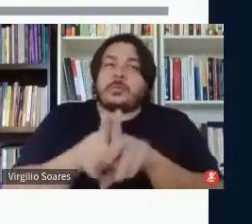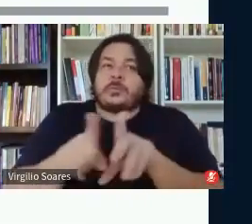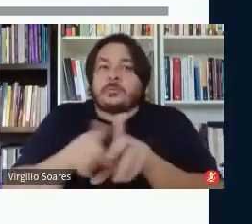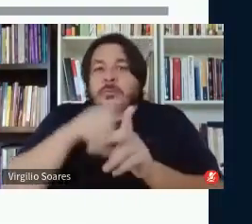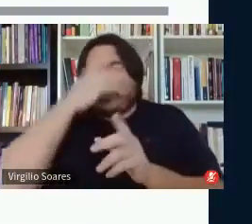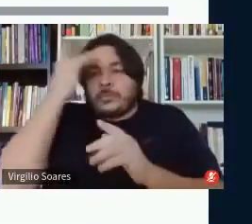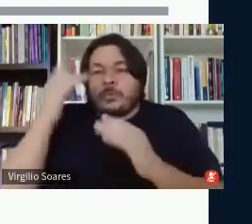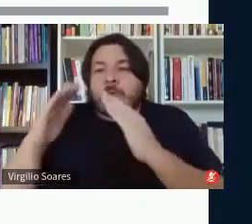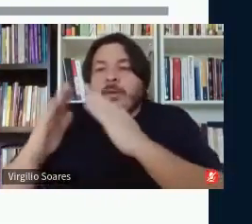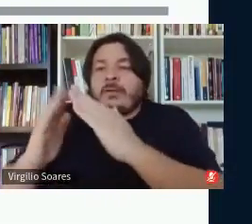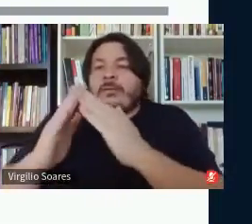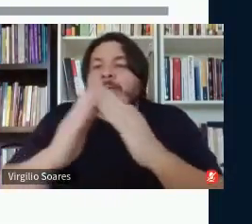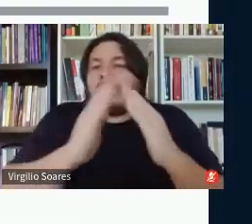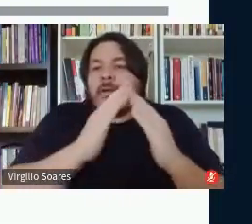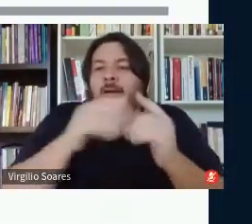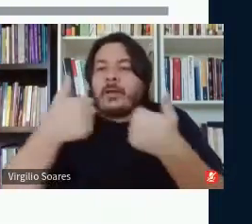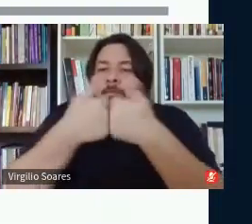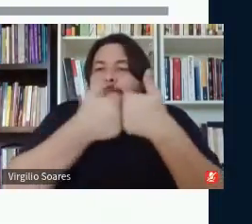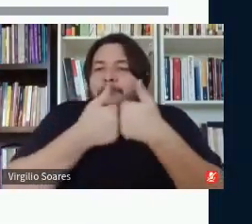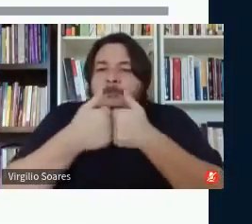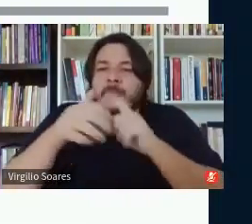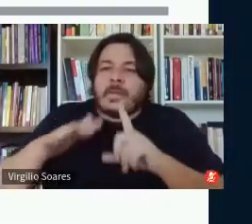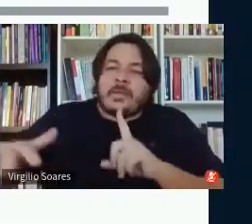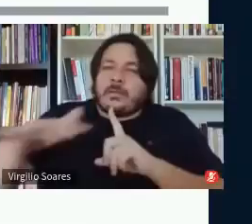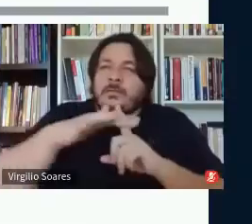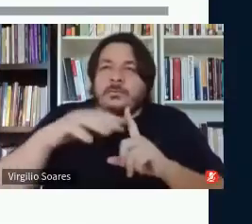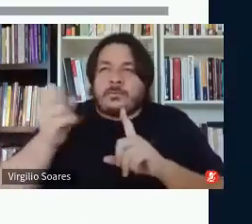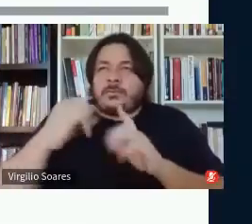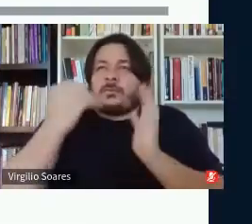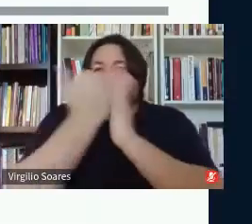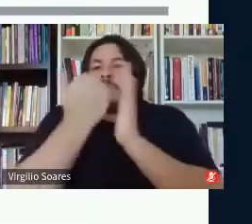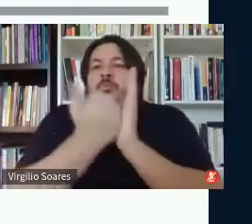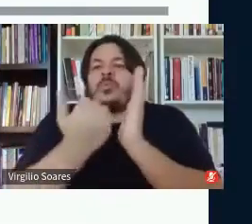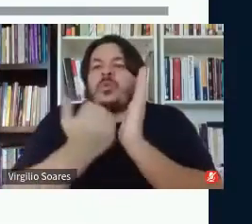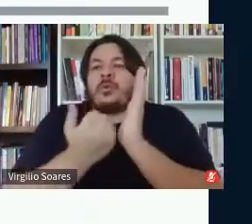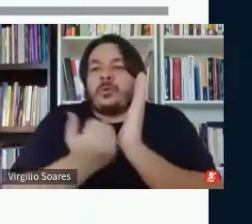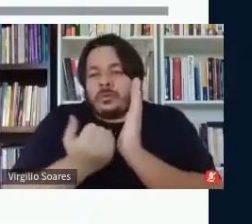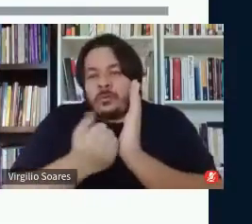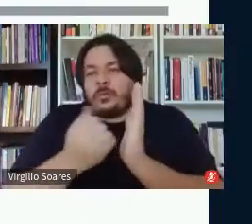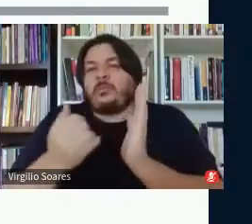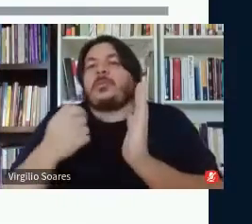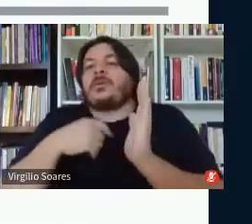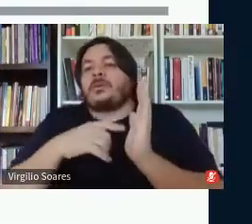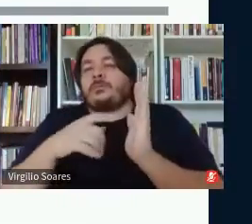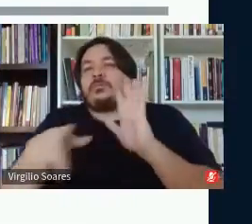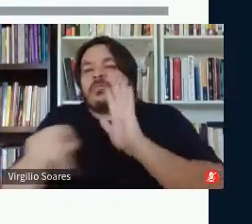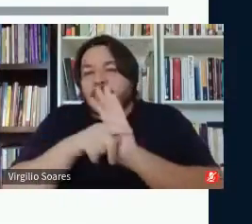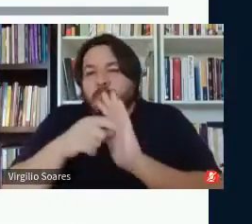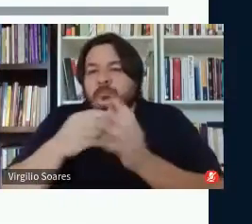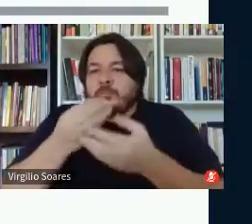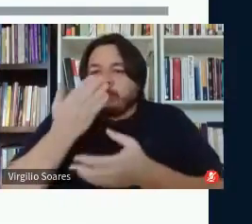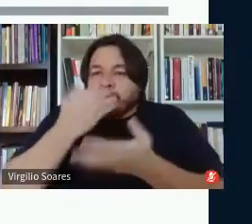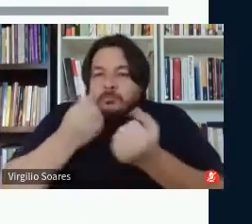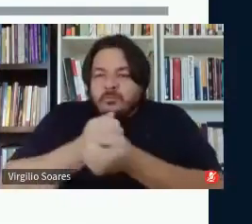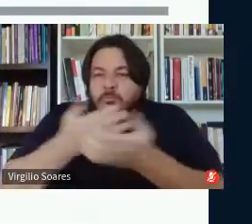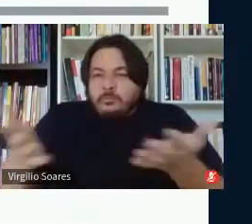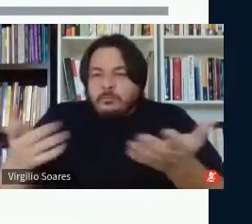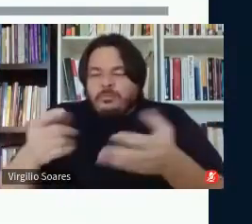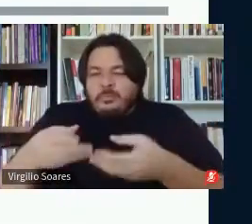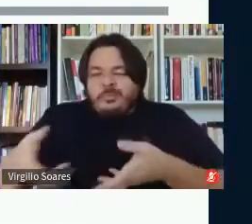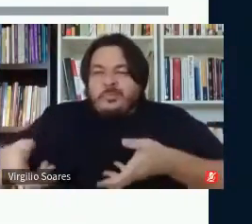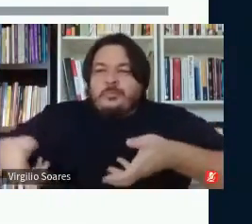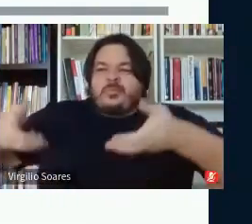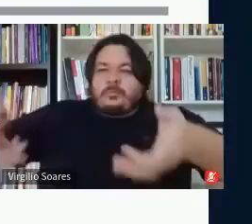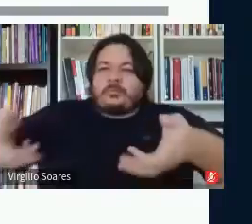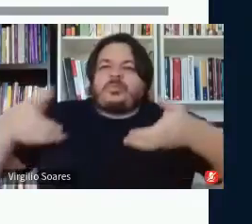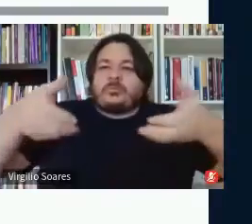morador ali da região que fosse inscrito no programa assistencial de alimentação. E essas refeições eram entregues a todos num sistema